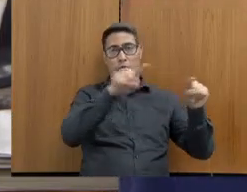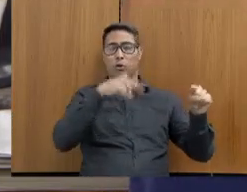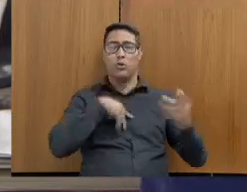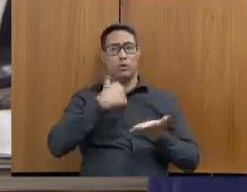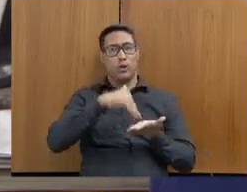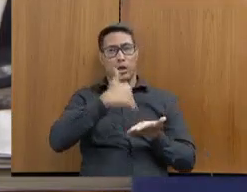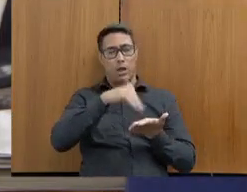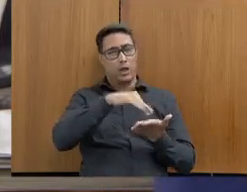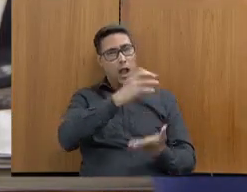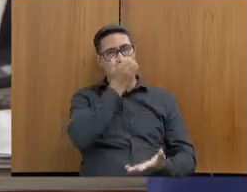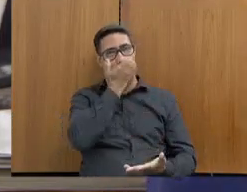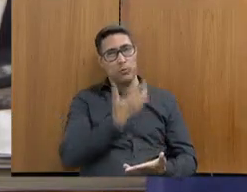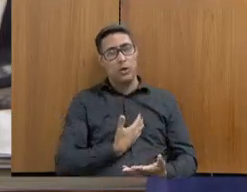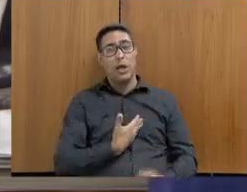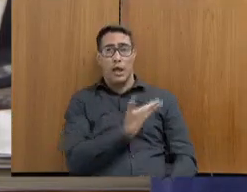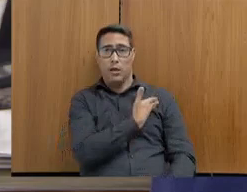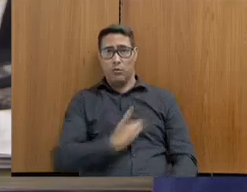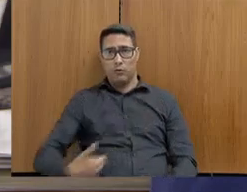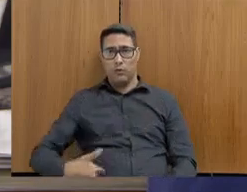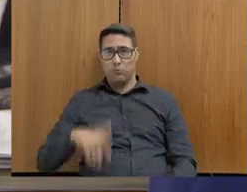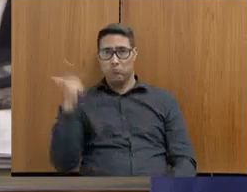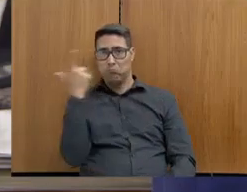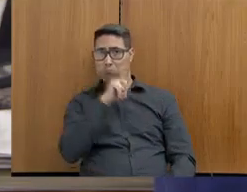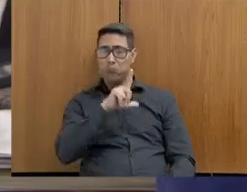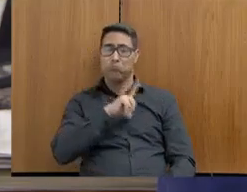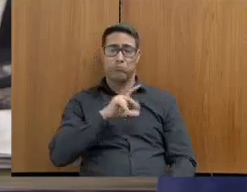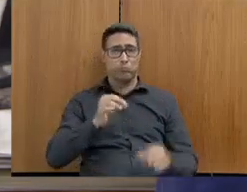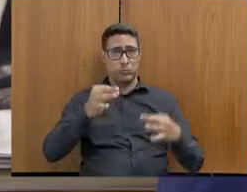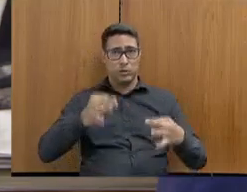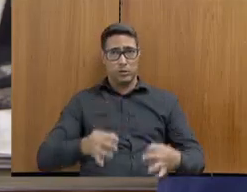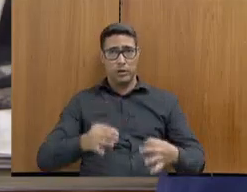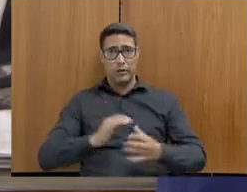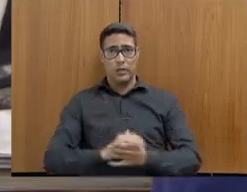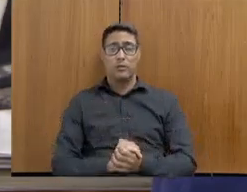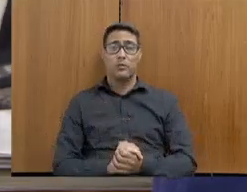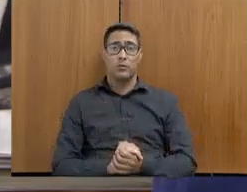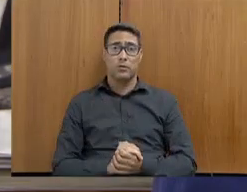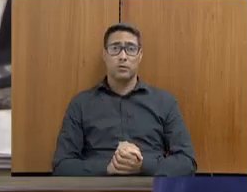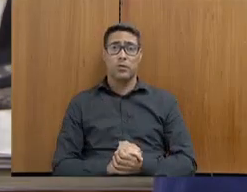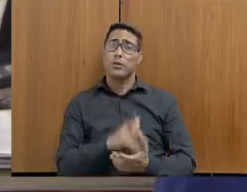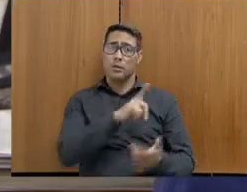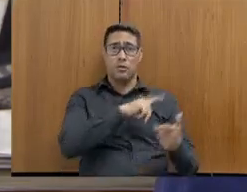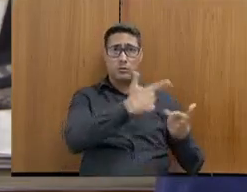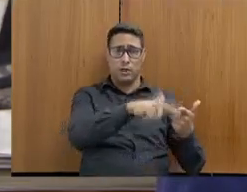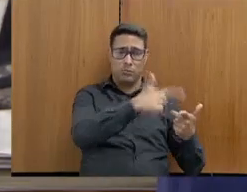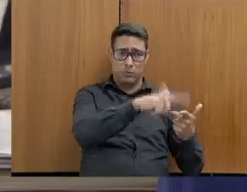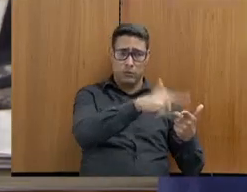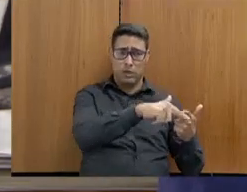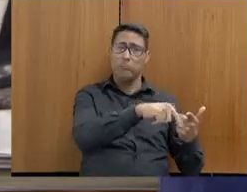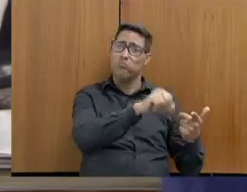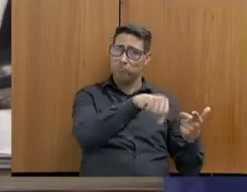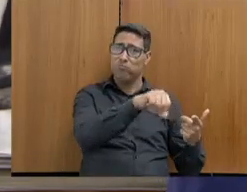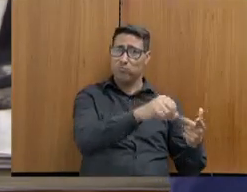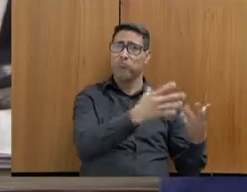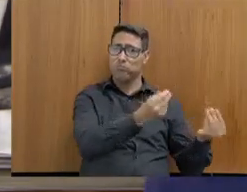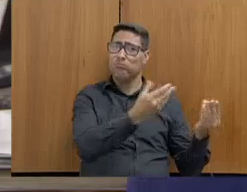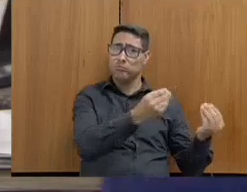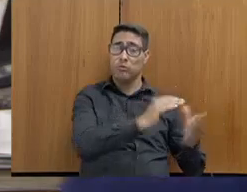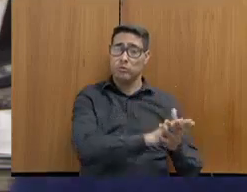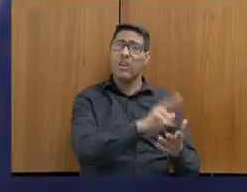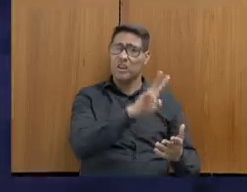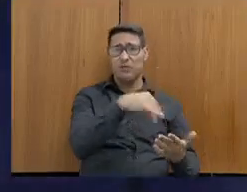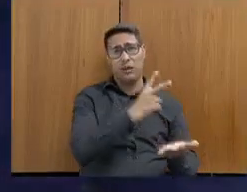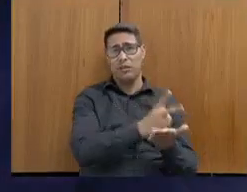é um governo que tem dado certo essa é a realidade tem problemas muito e continuaram